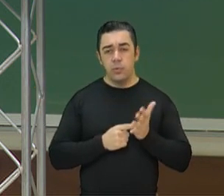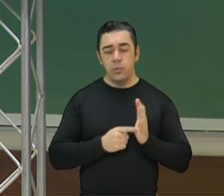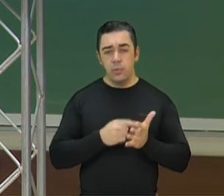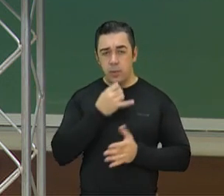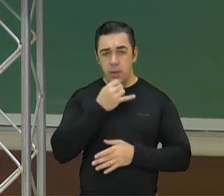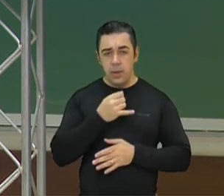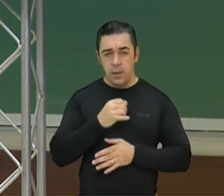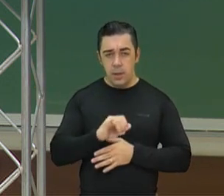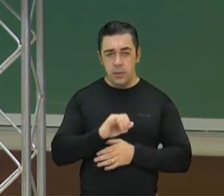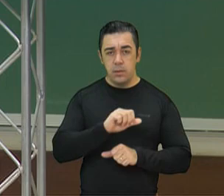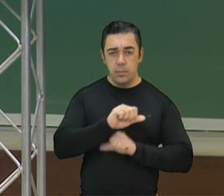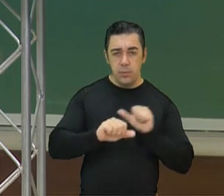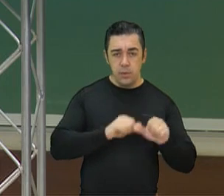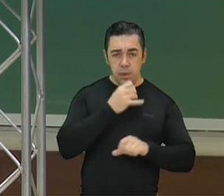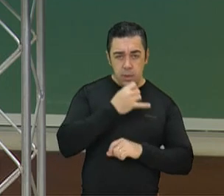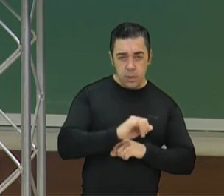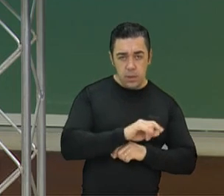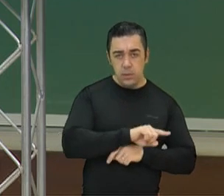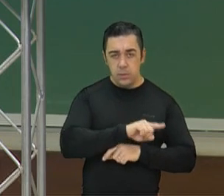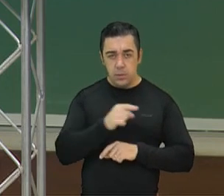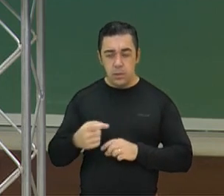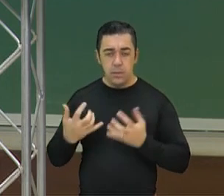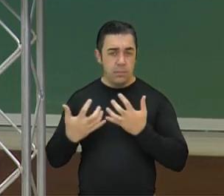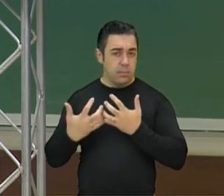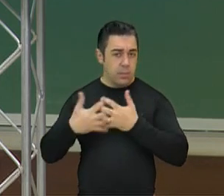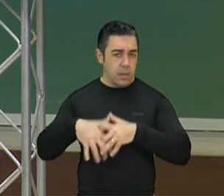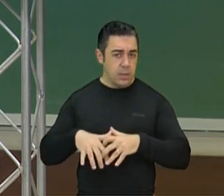transforma a energia elétrica em mecânica.